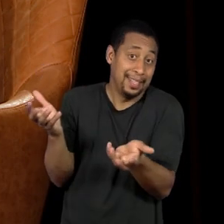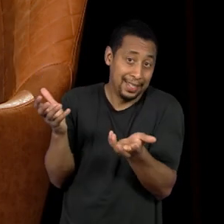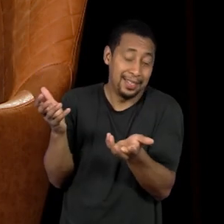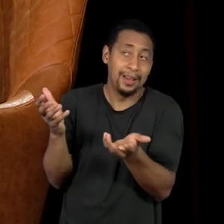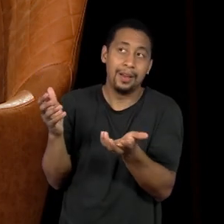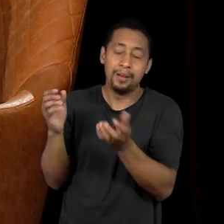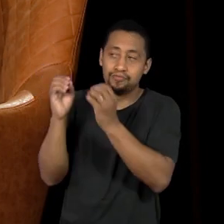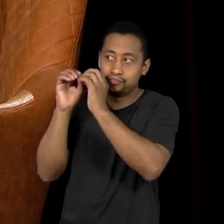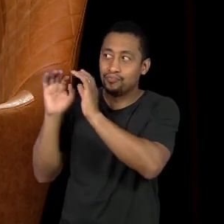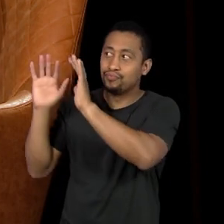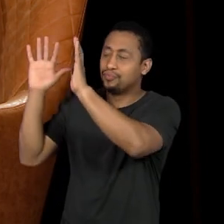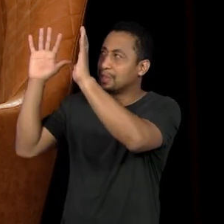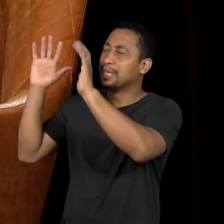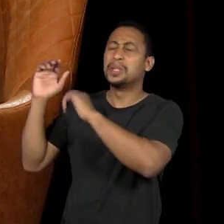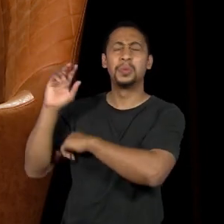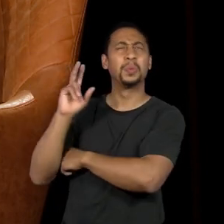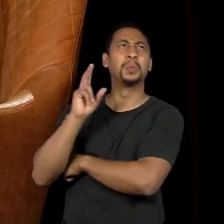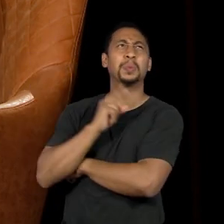contivesse várias